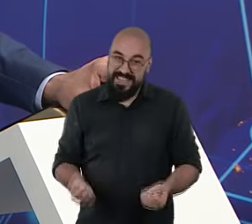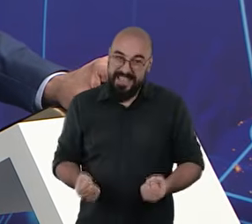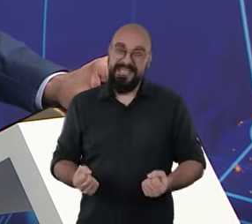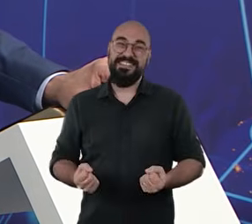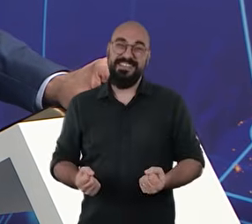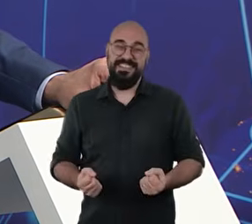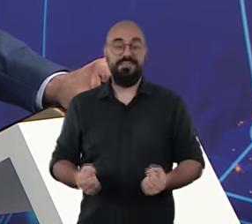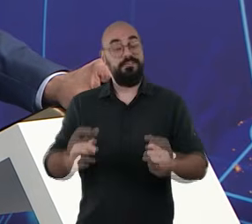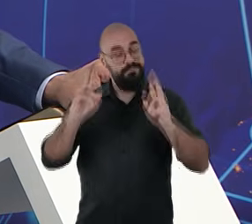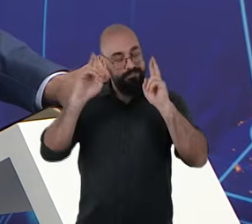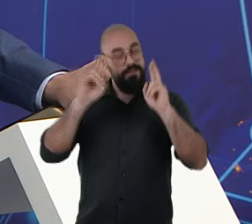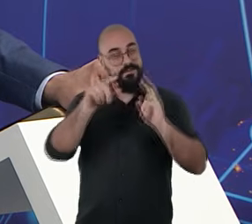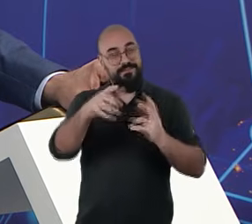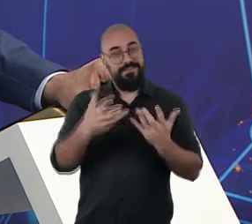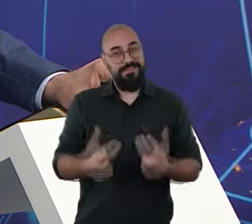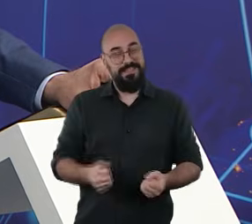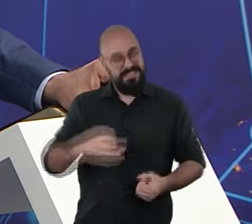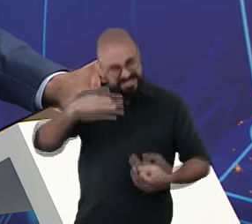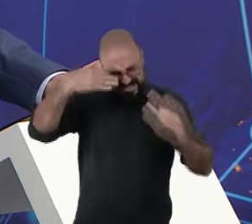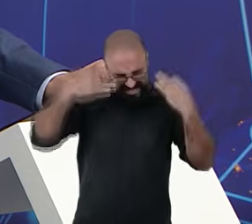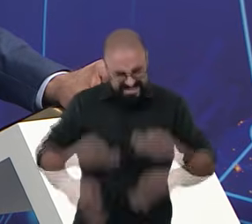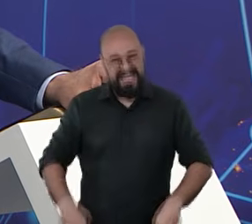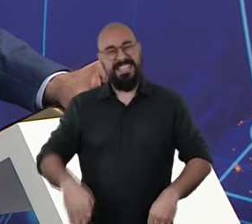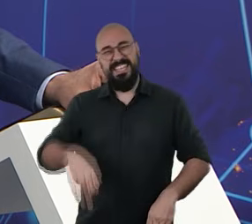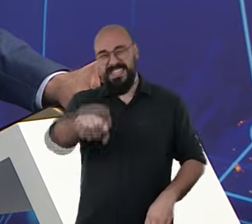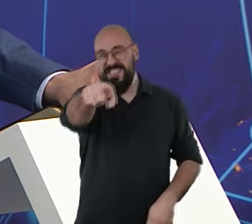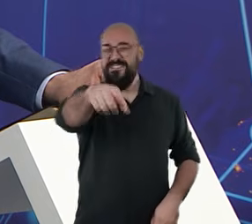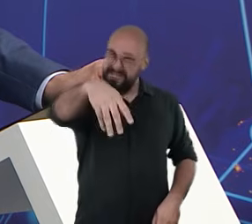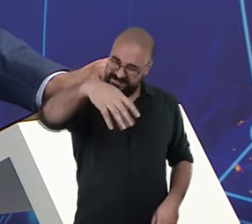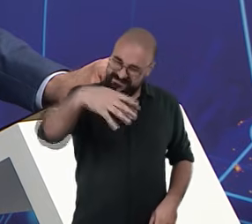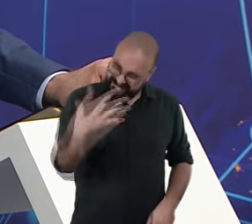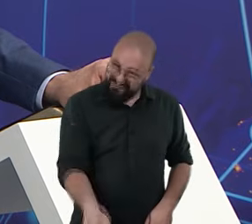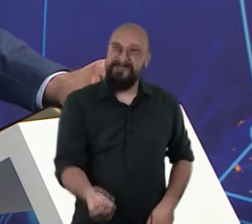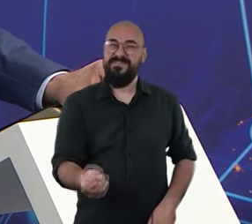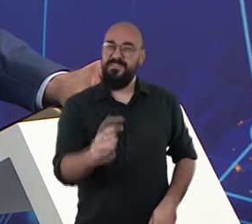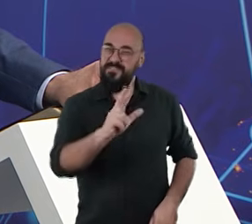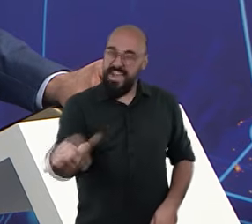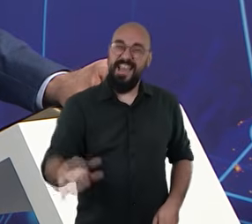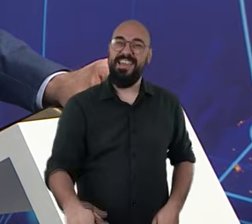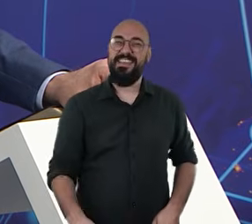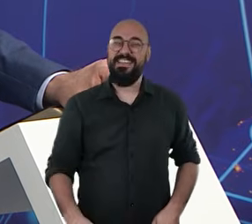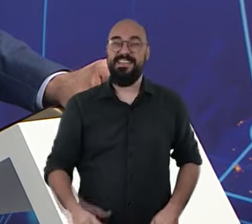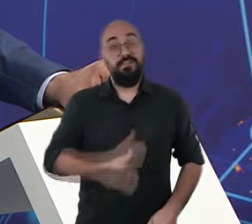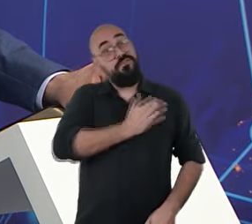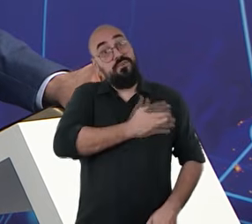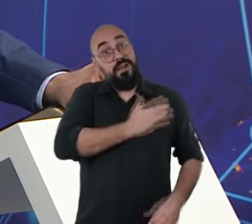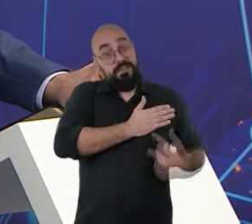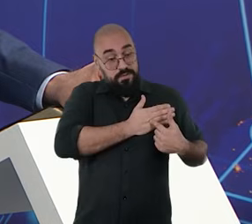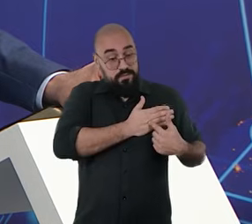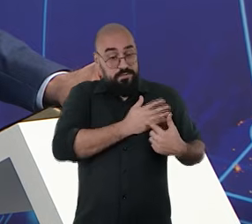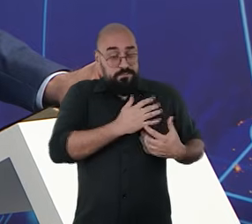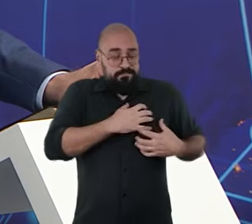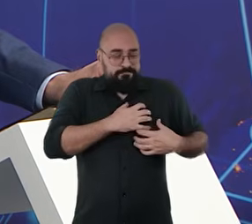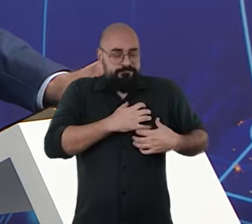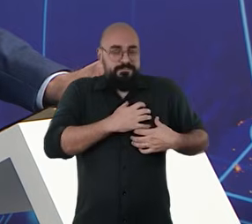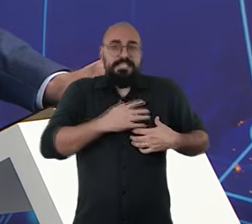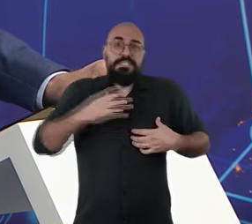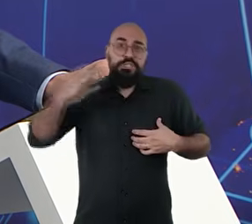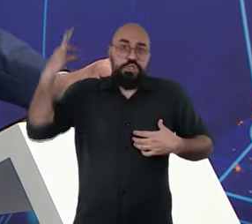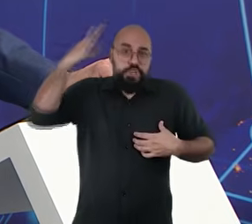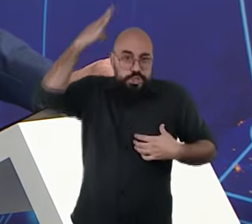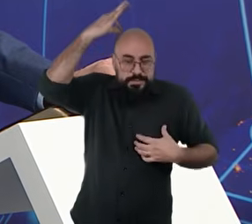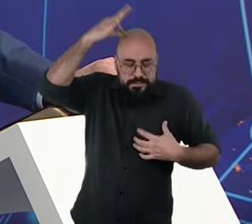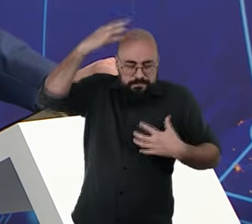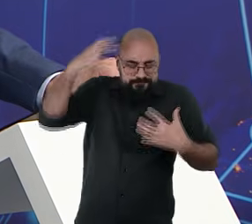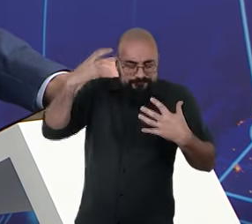tenho certeza que você vai abrir. Eu tenho certeza que Ele vai entrar, porque o seu coração é sincero. E o Espírito